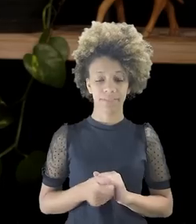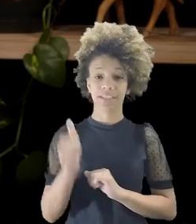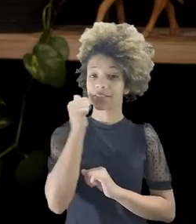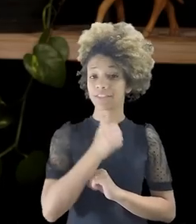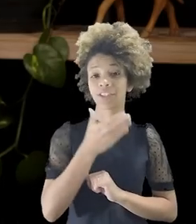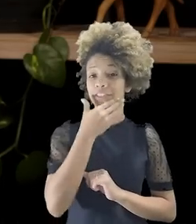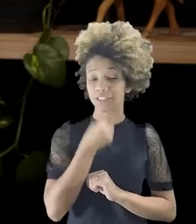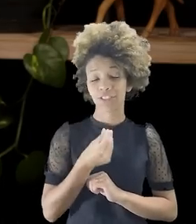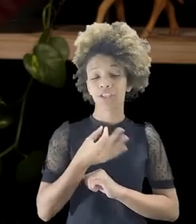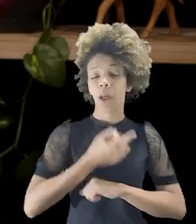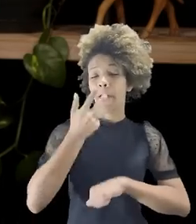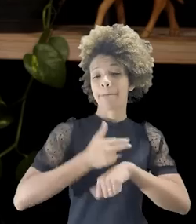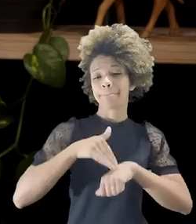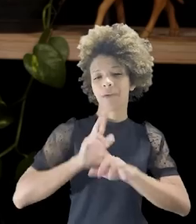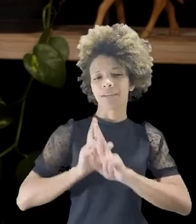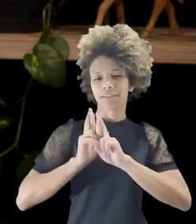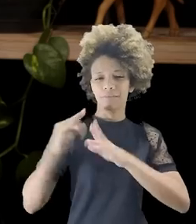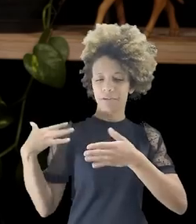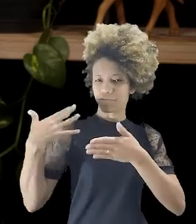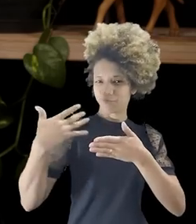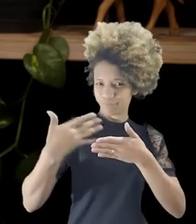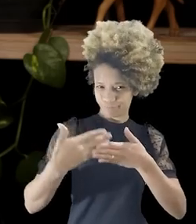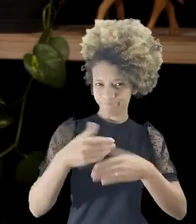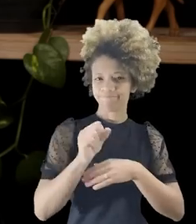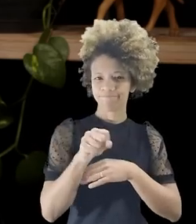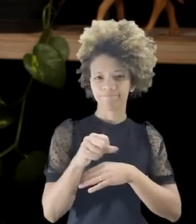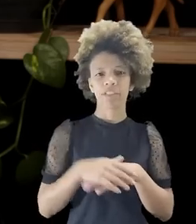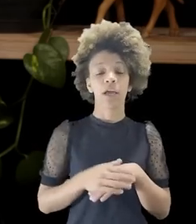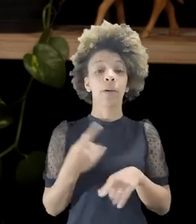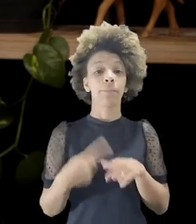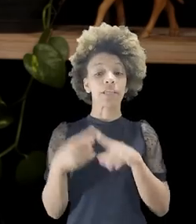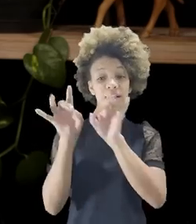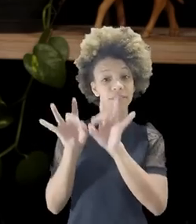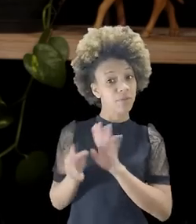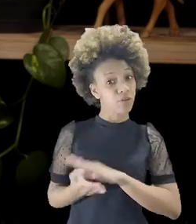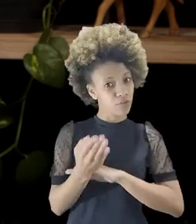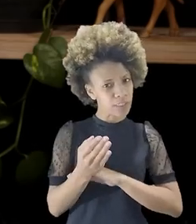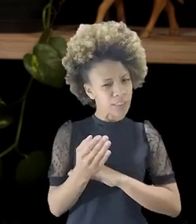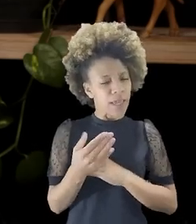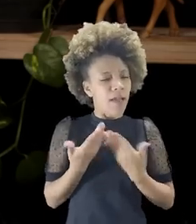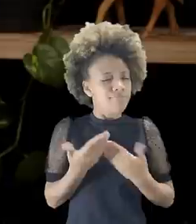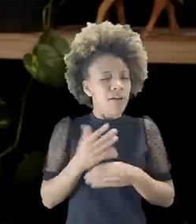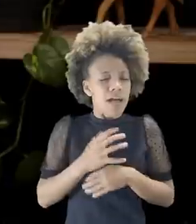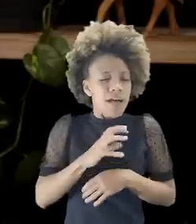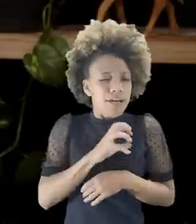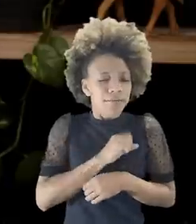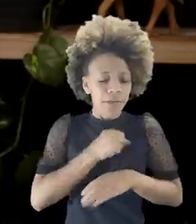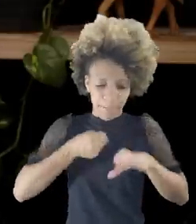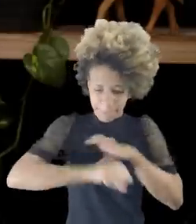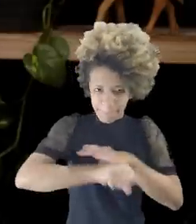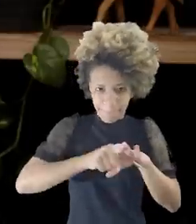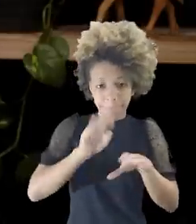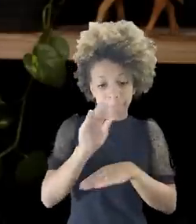senhoras e senhores Esse é um dos achismos mais esperados de todos os tempos especialmente se você é muito fã de basquete ou tem